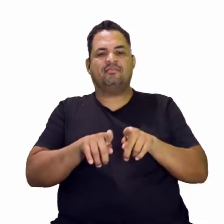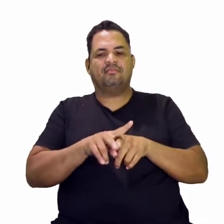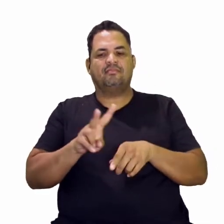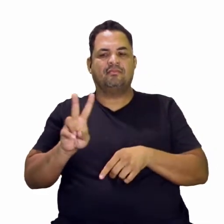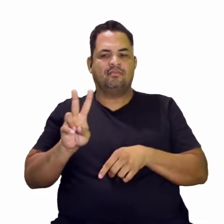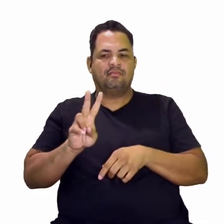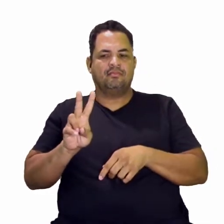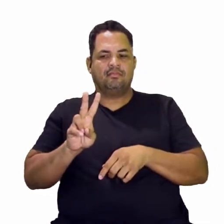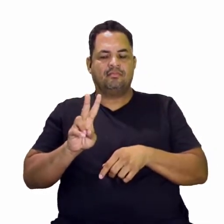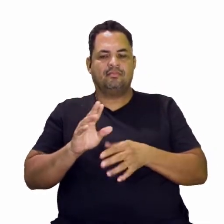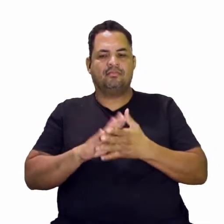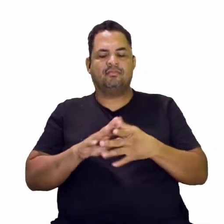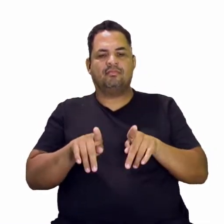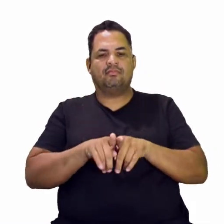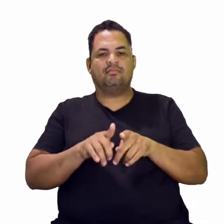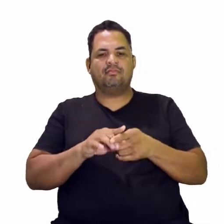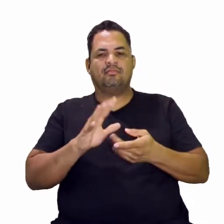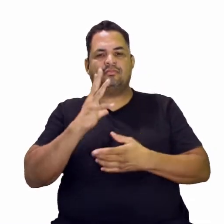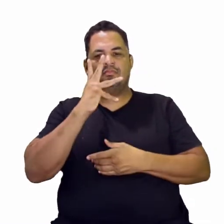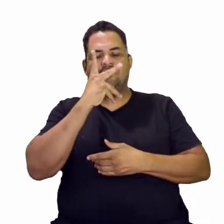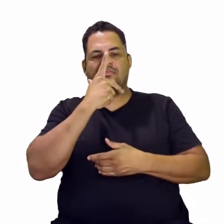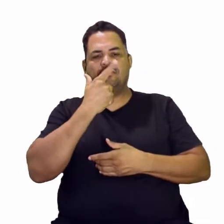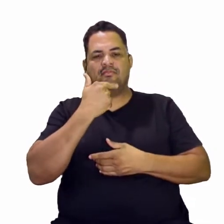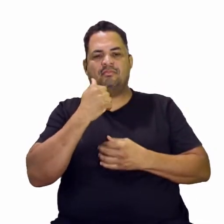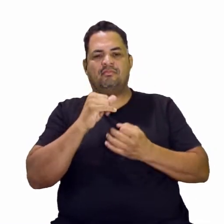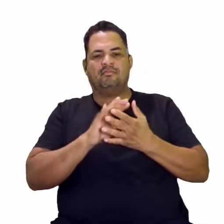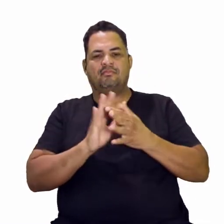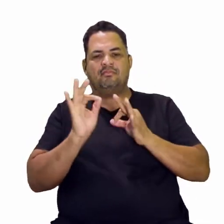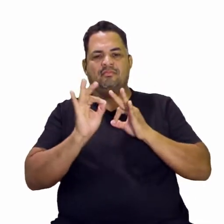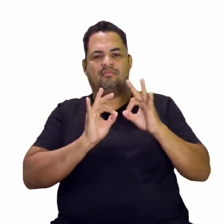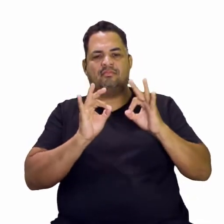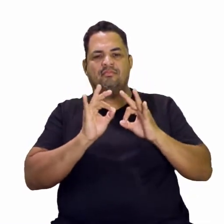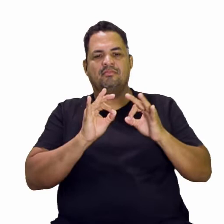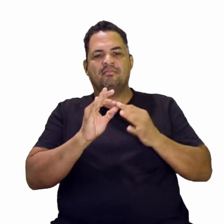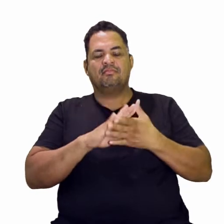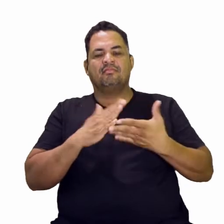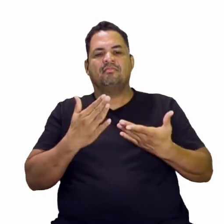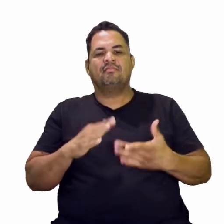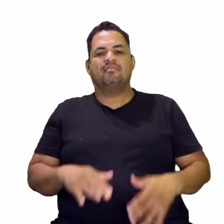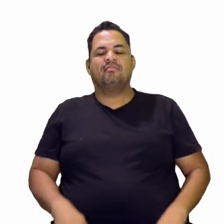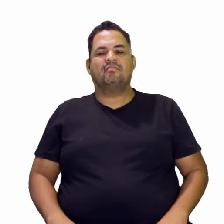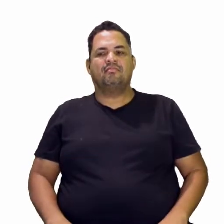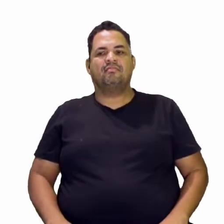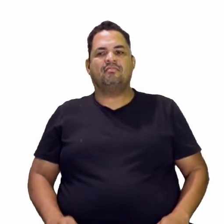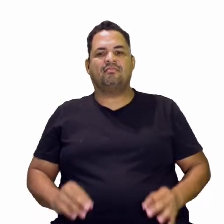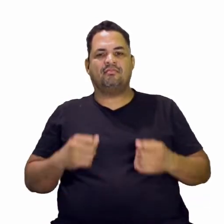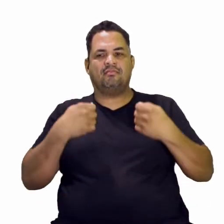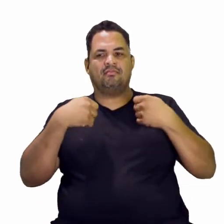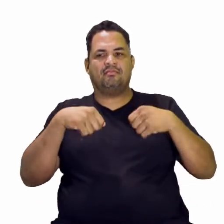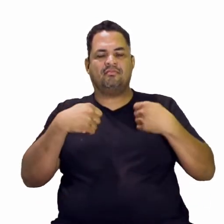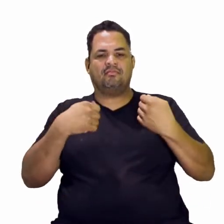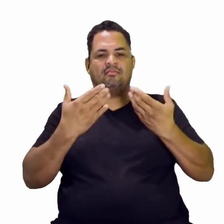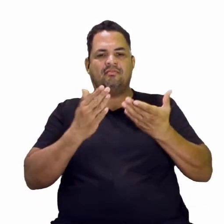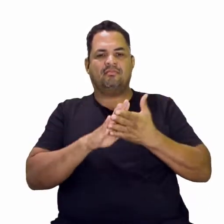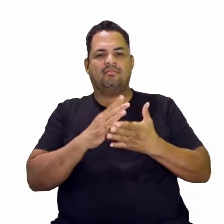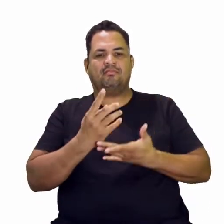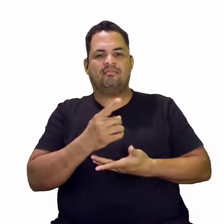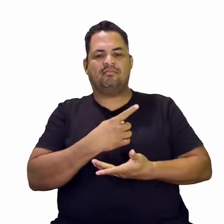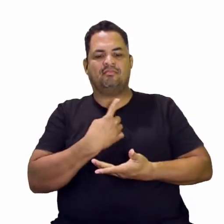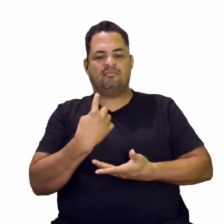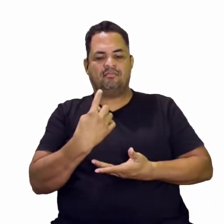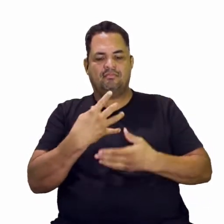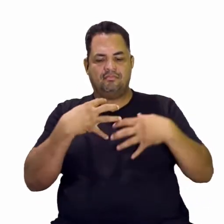das vitaminas, porque elas são as bonitinhas, são as coisinhas fofinhas, tá? Que precisam estar no nosso